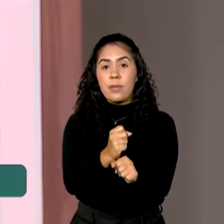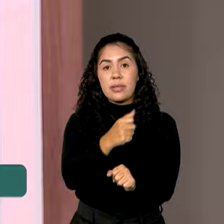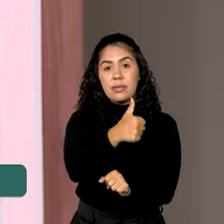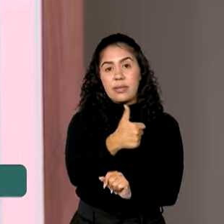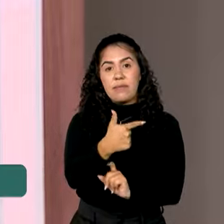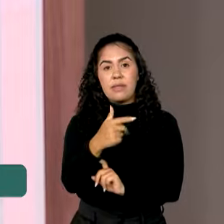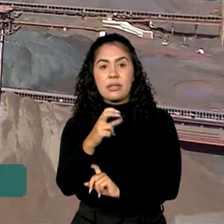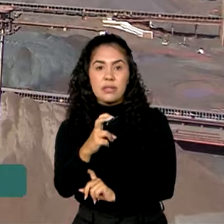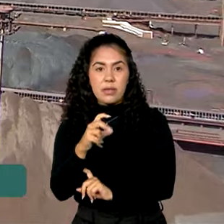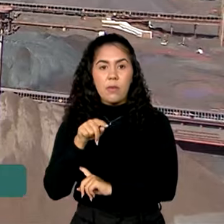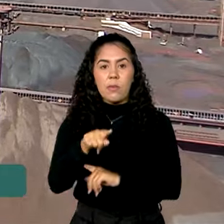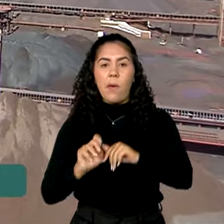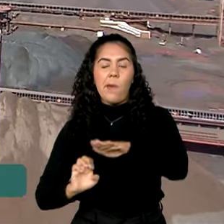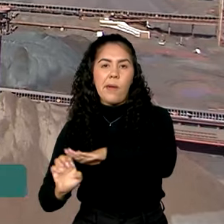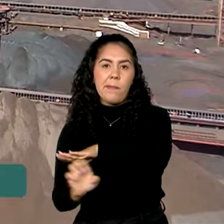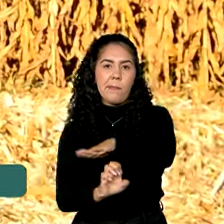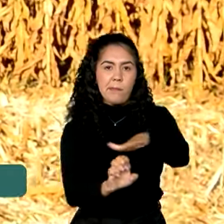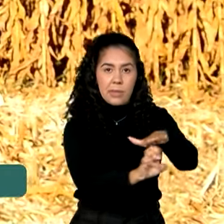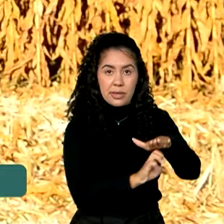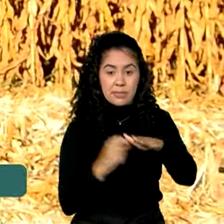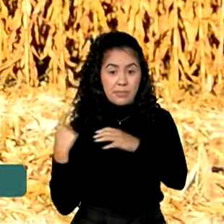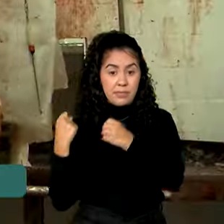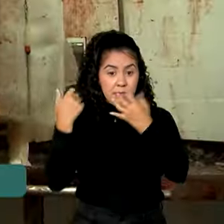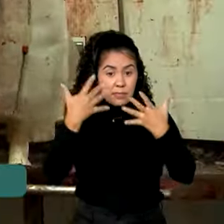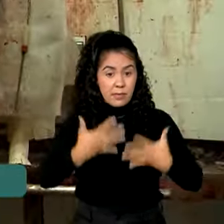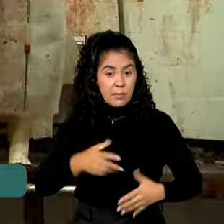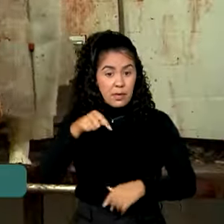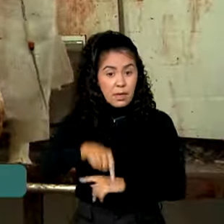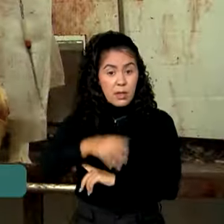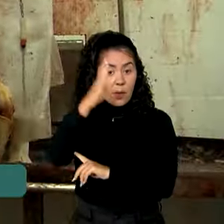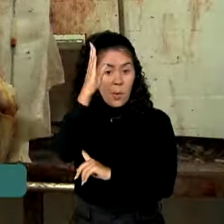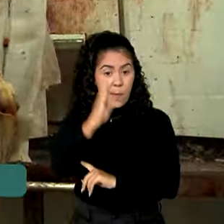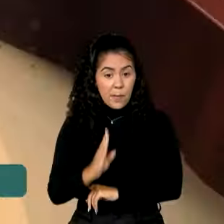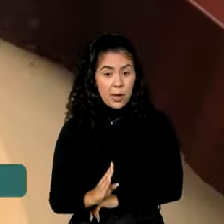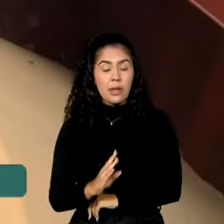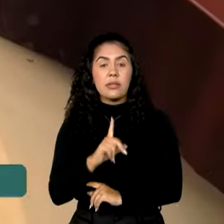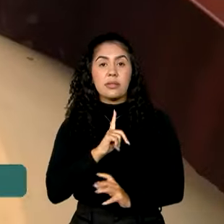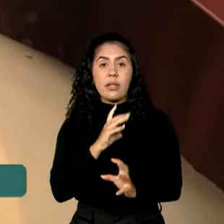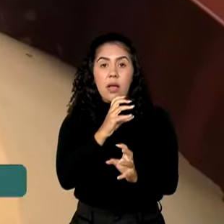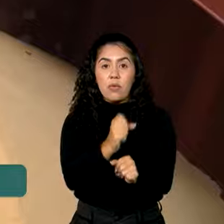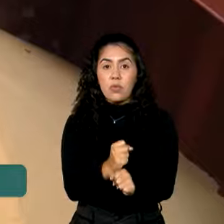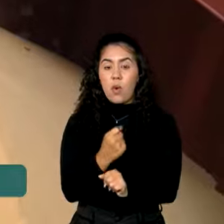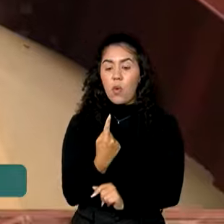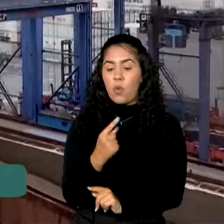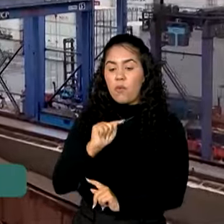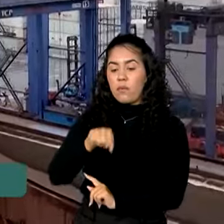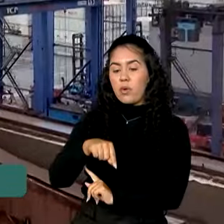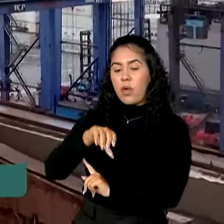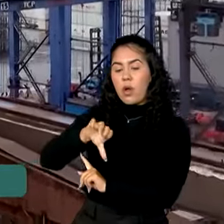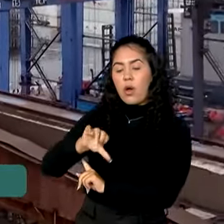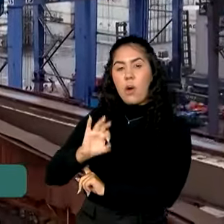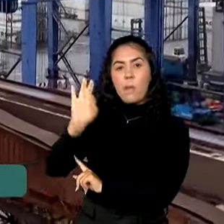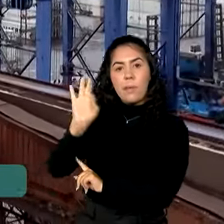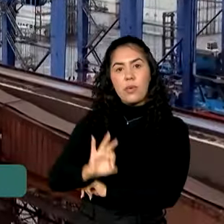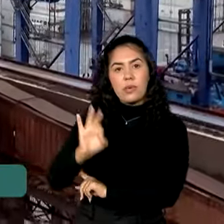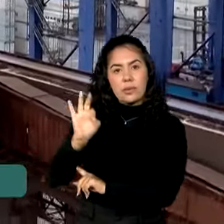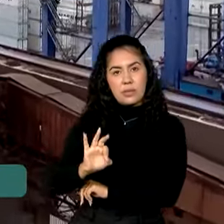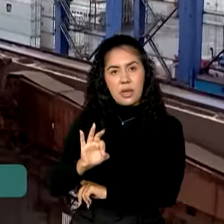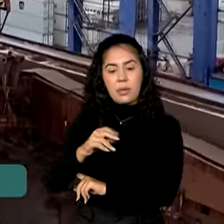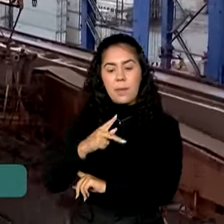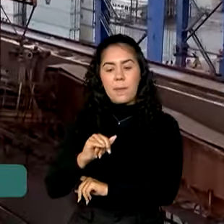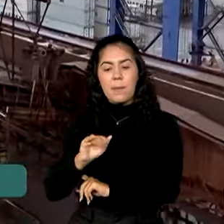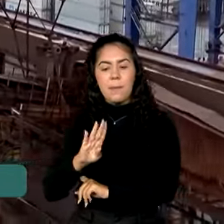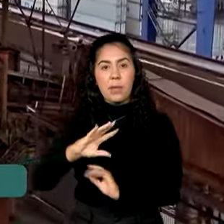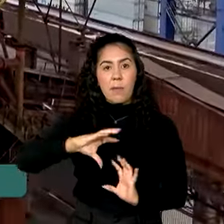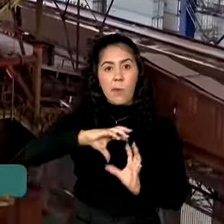da região. O Brasil atualmente representa 1,9% do PIB mundial. E